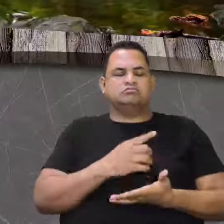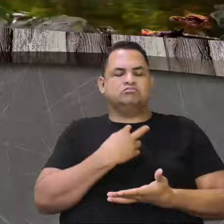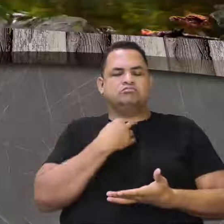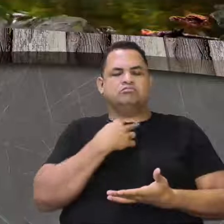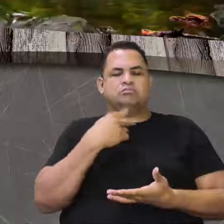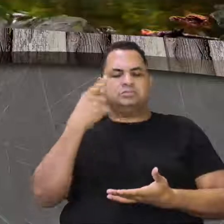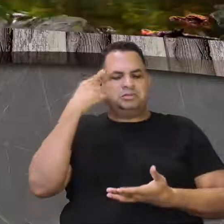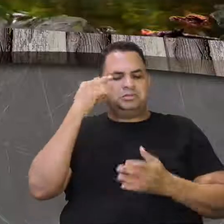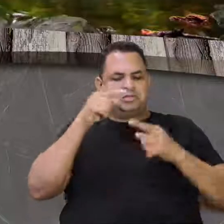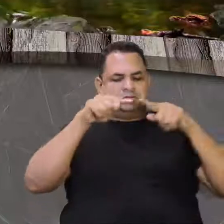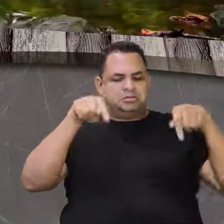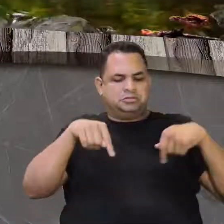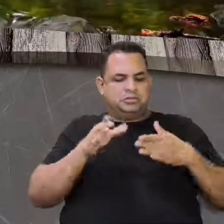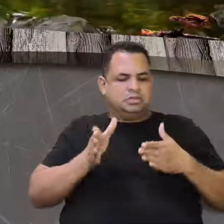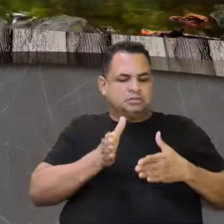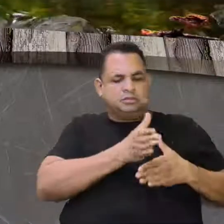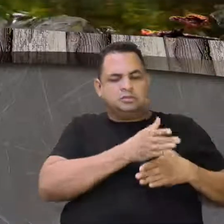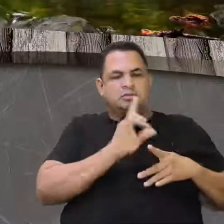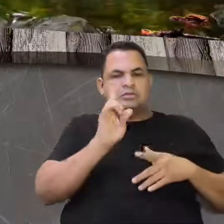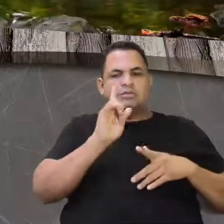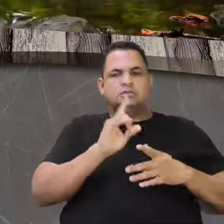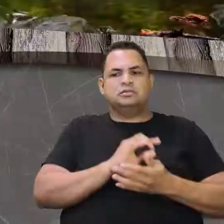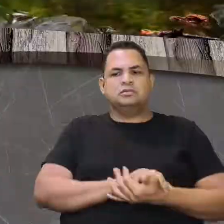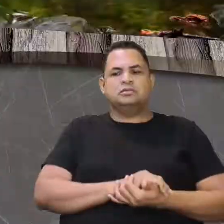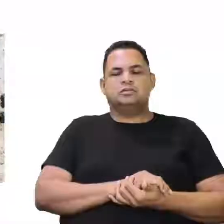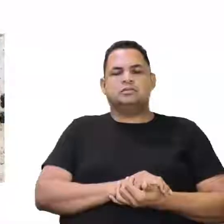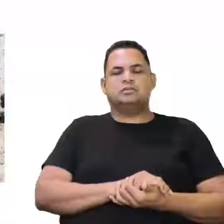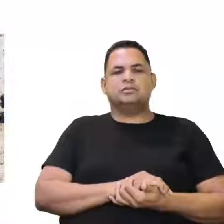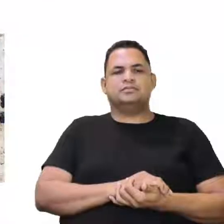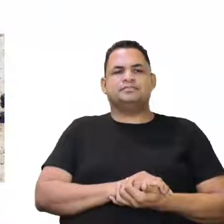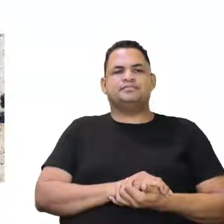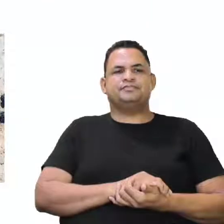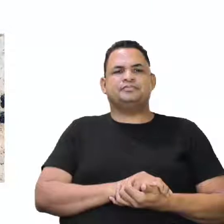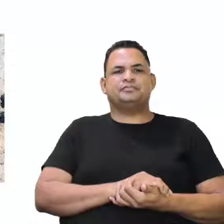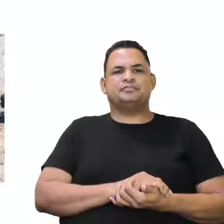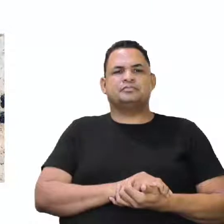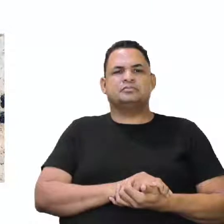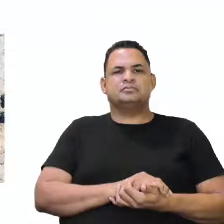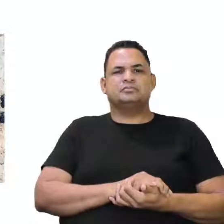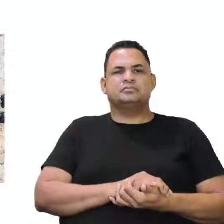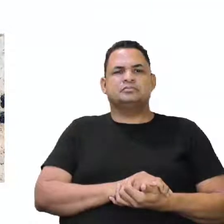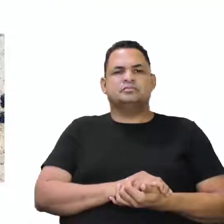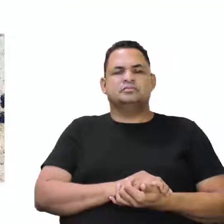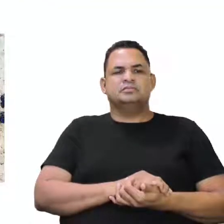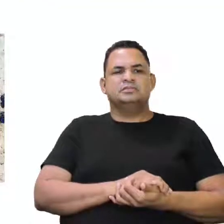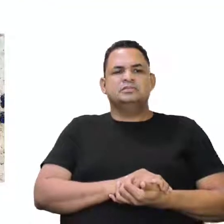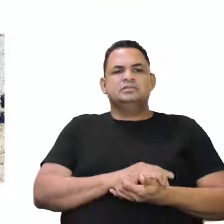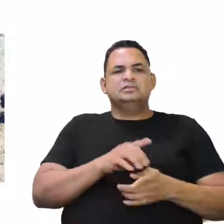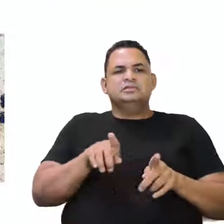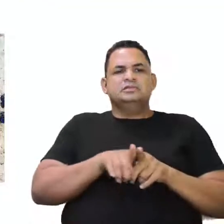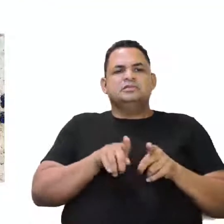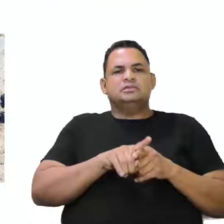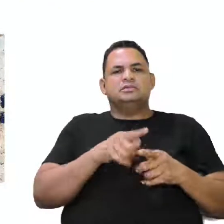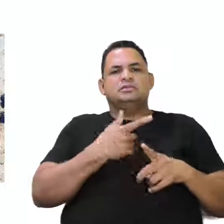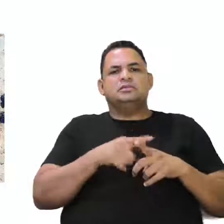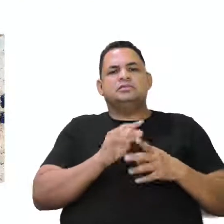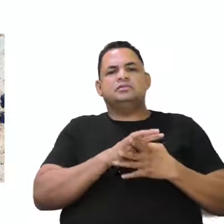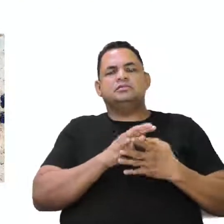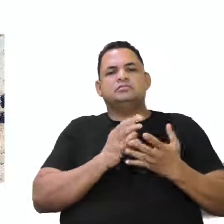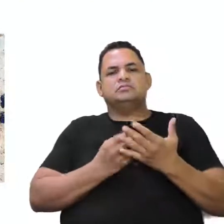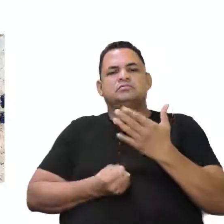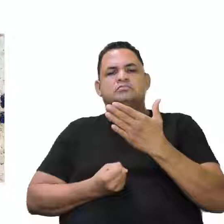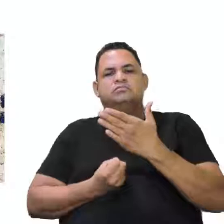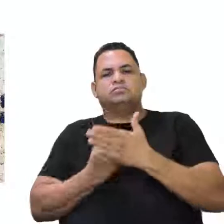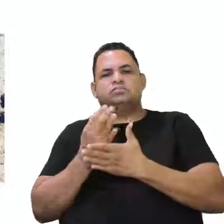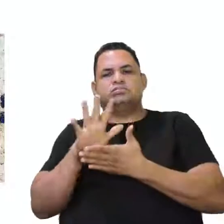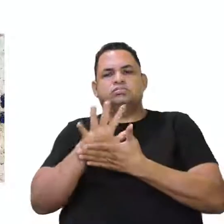pensar dentro da caixinha, tá? Vamos embora? Olha lá. Há também os desastres ecológicos